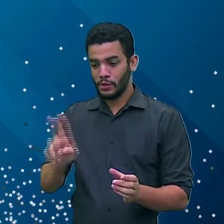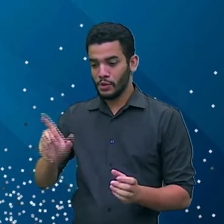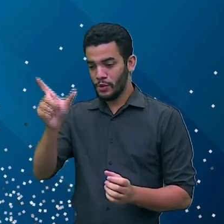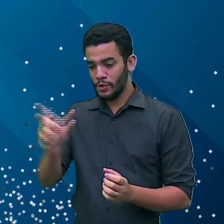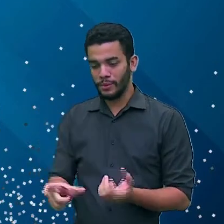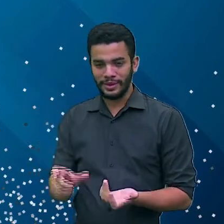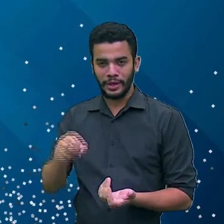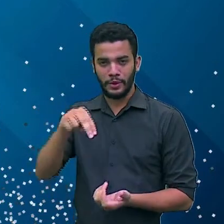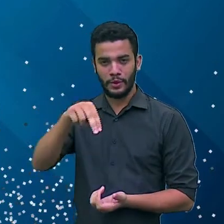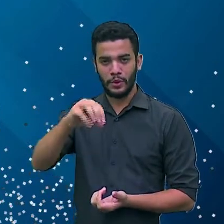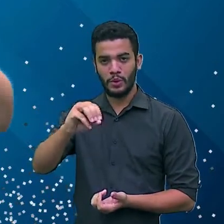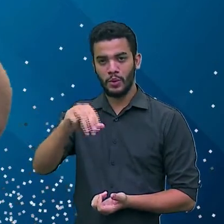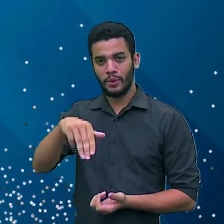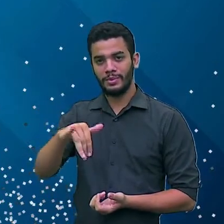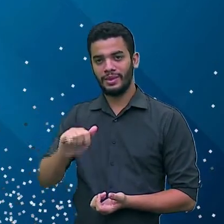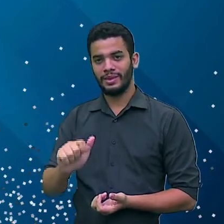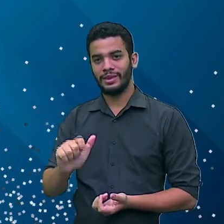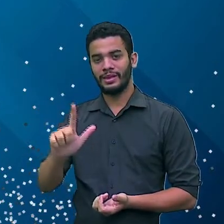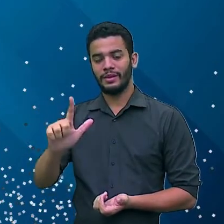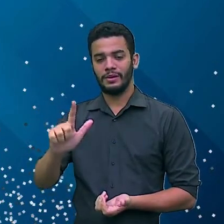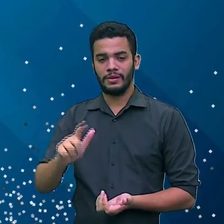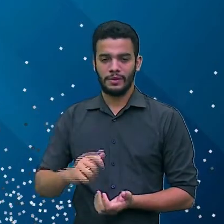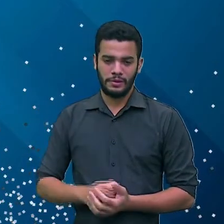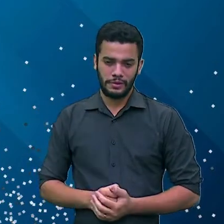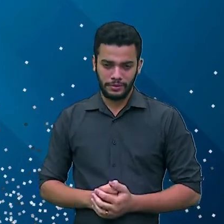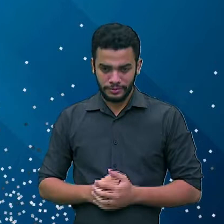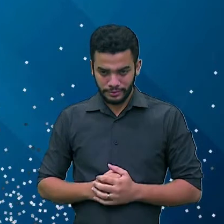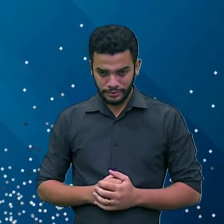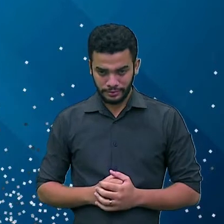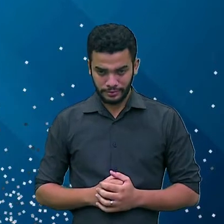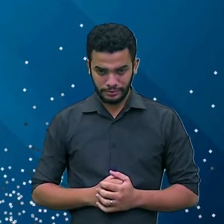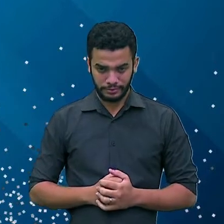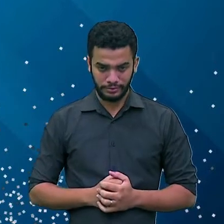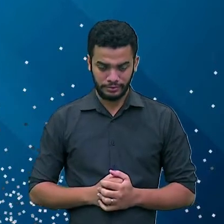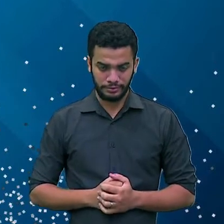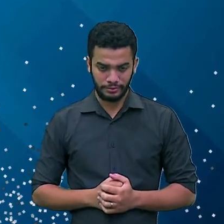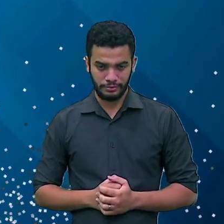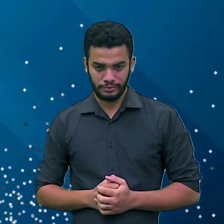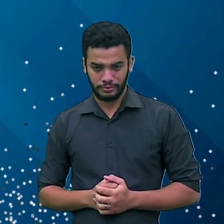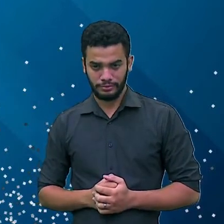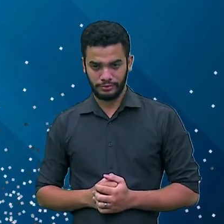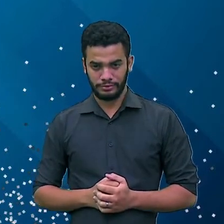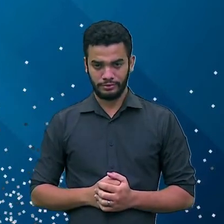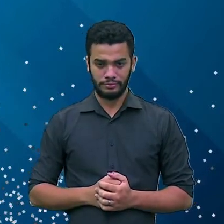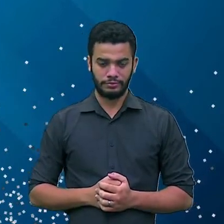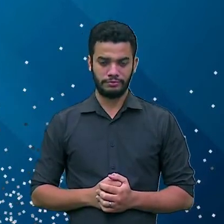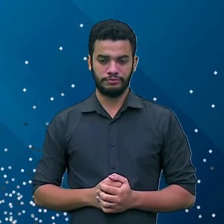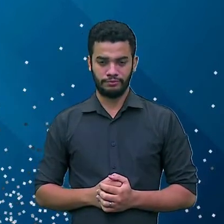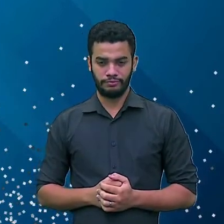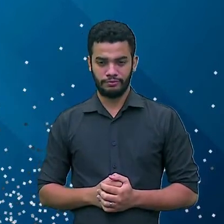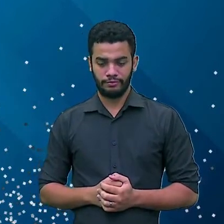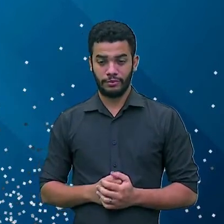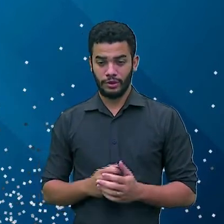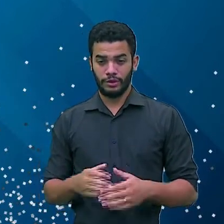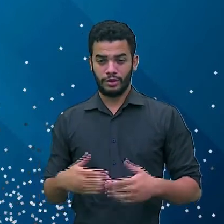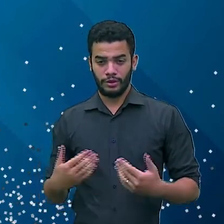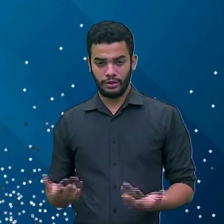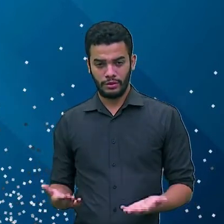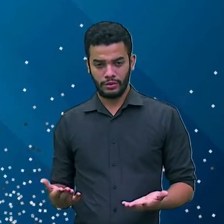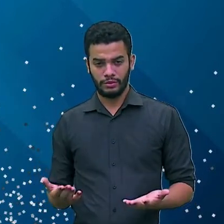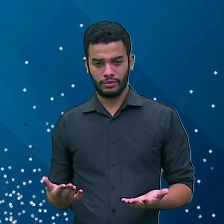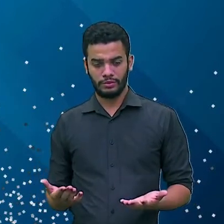sim. Agora teremos alguns outros exemplos. Percebam, o aluno